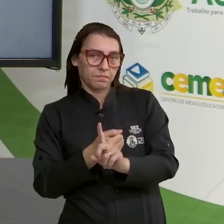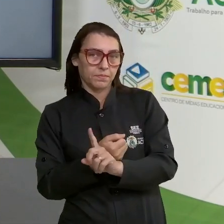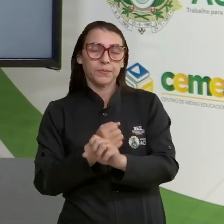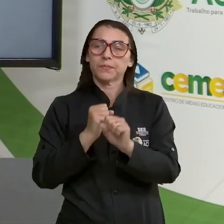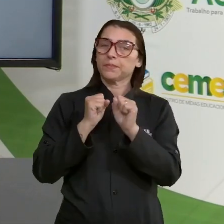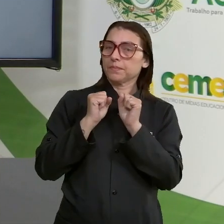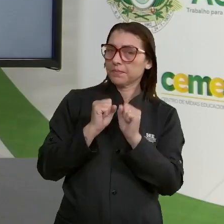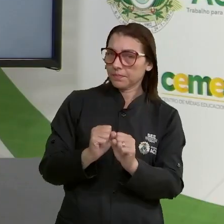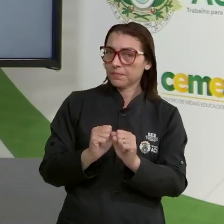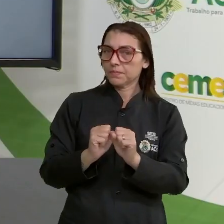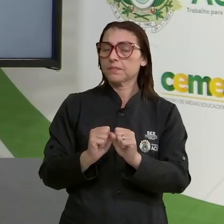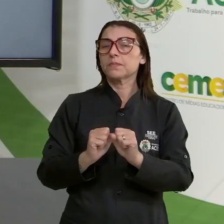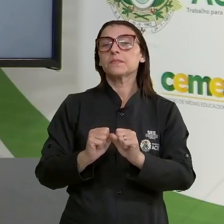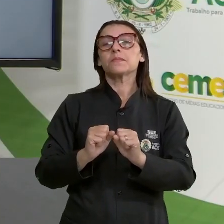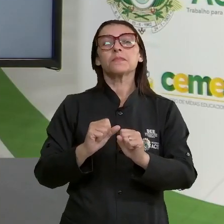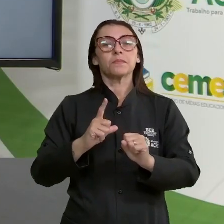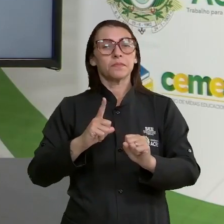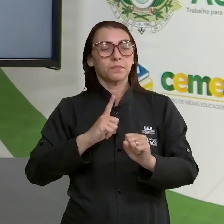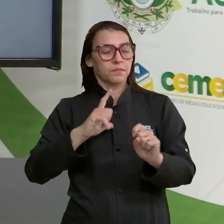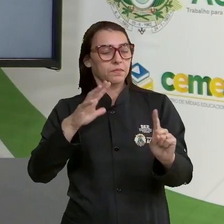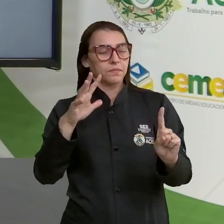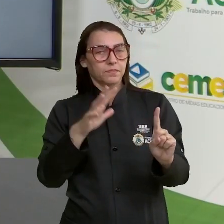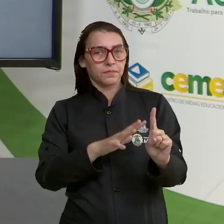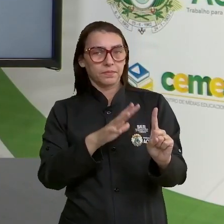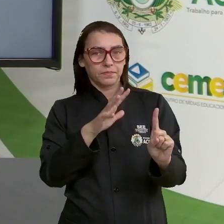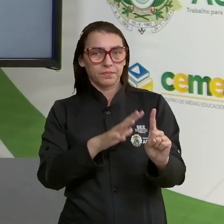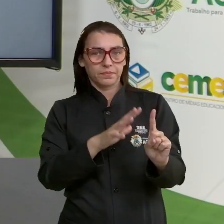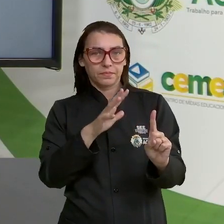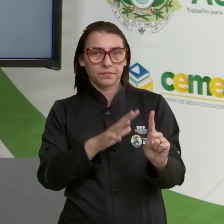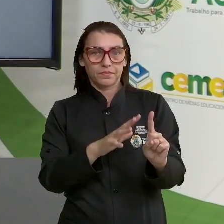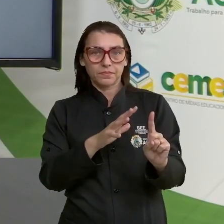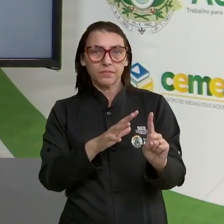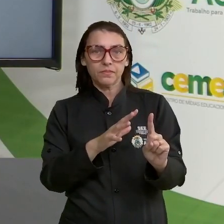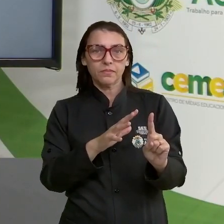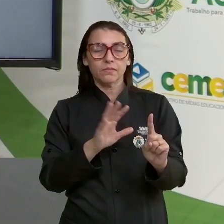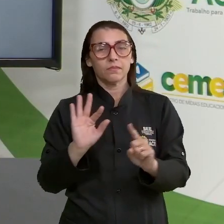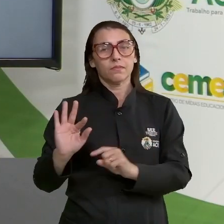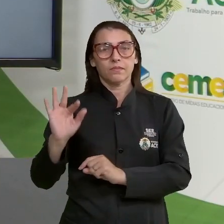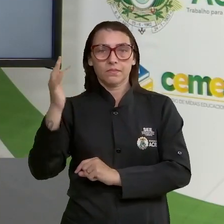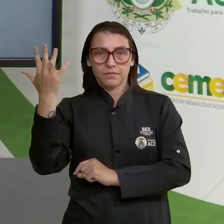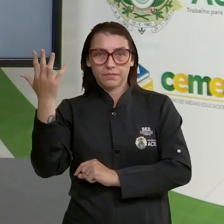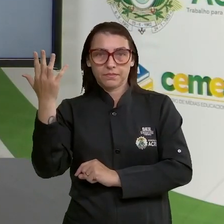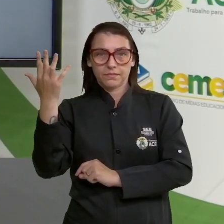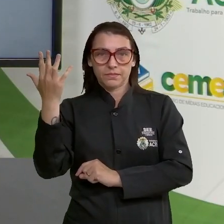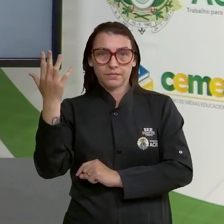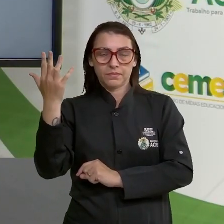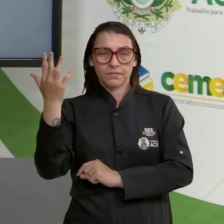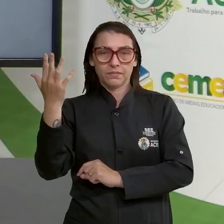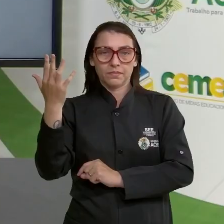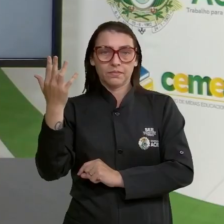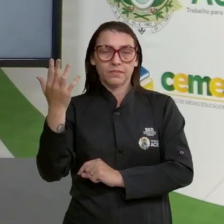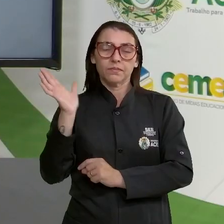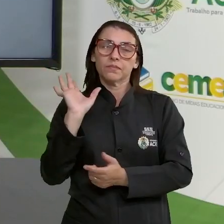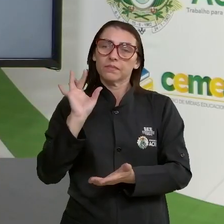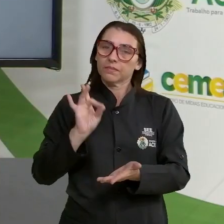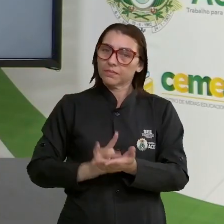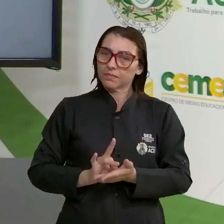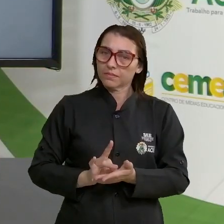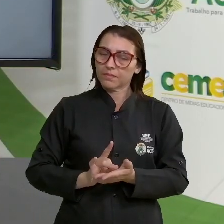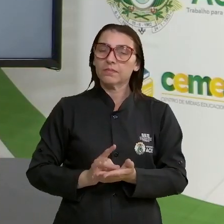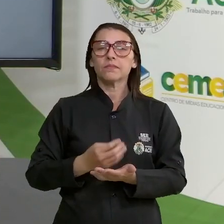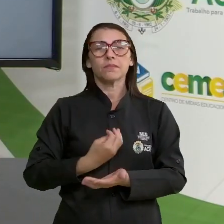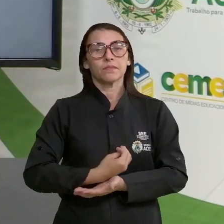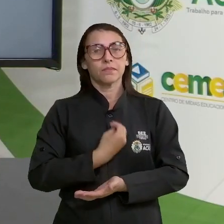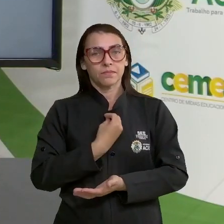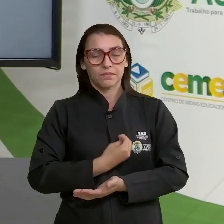pode sofrer influências, né, dos acontecimentos, daquilo que a gente realmente está